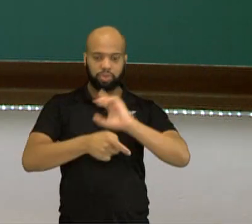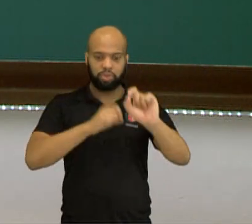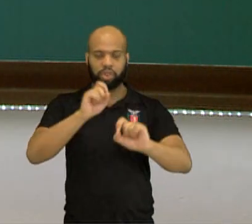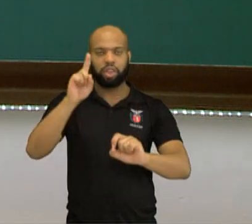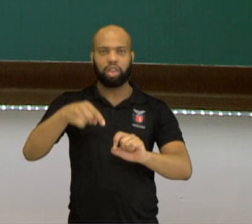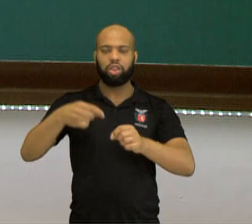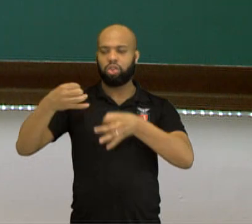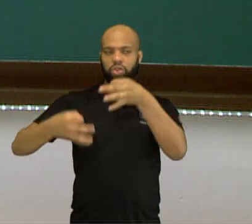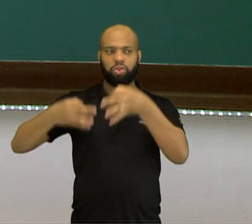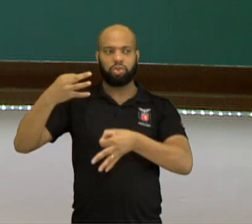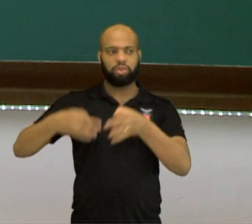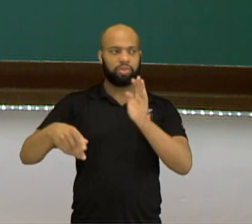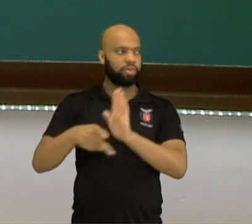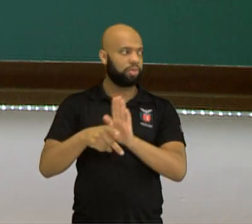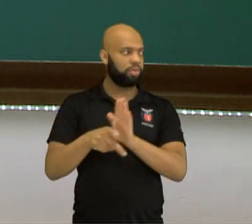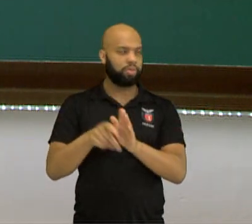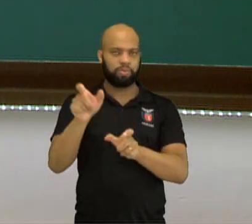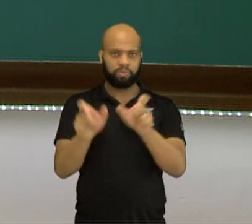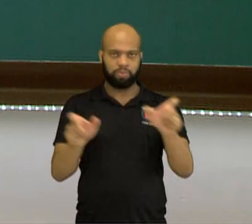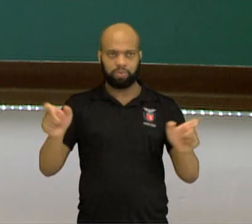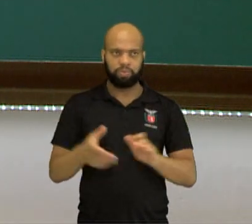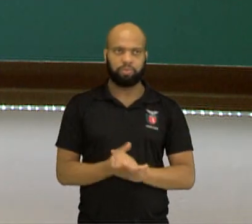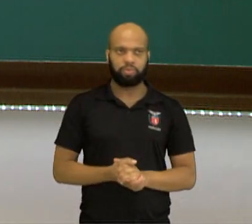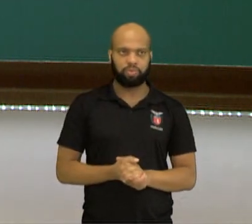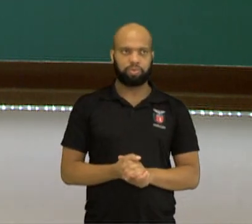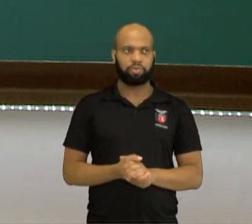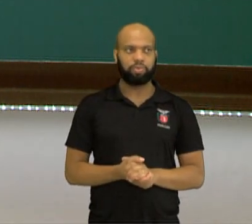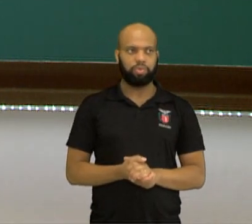das pessoas, né? Então,